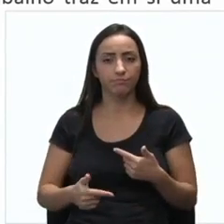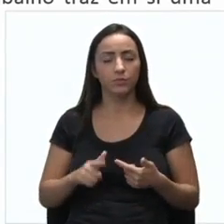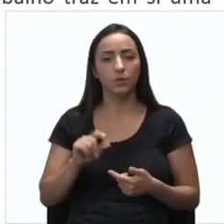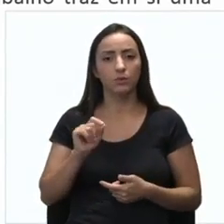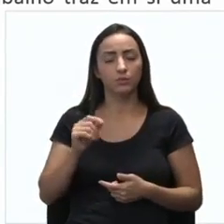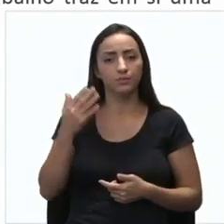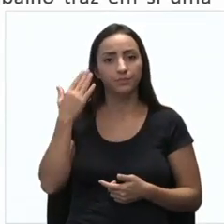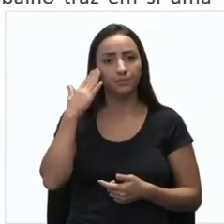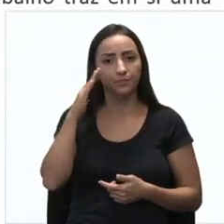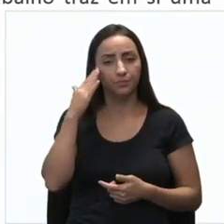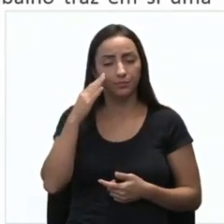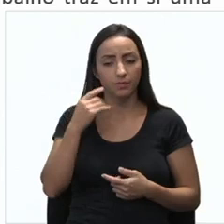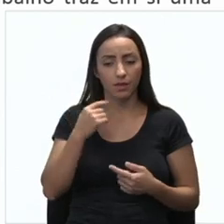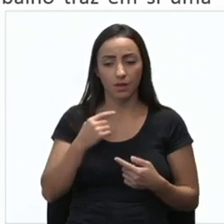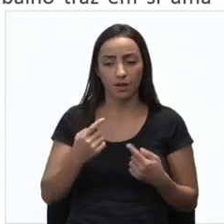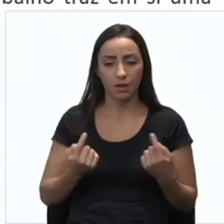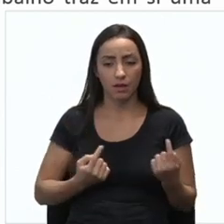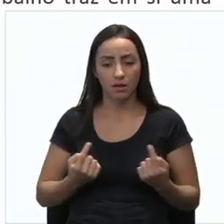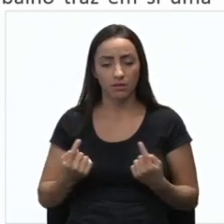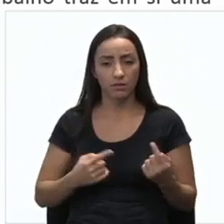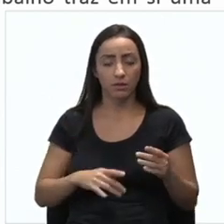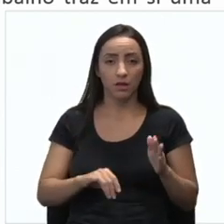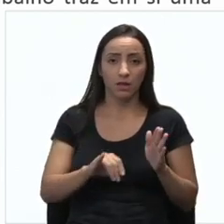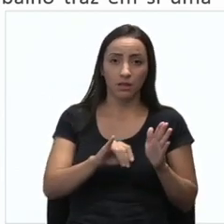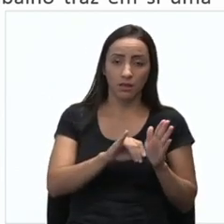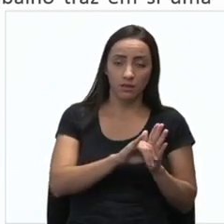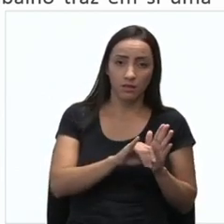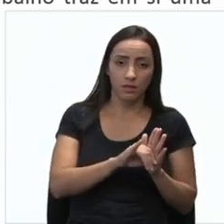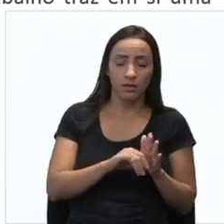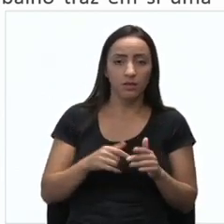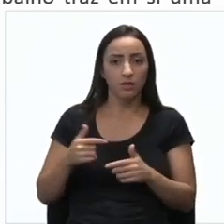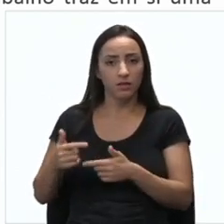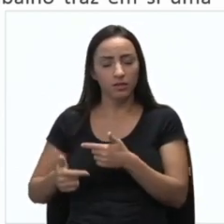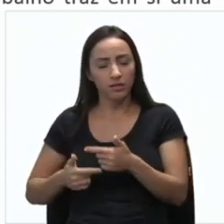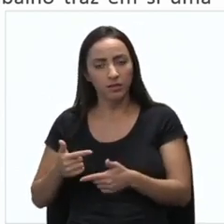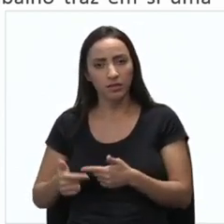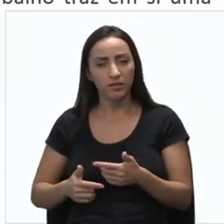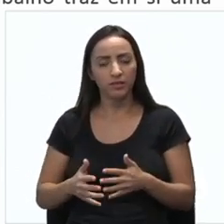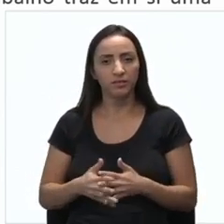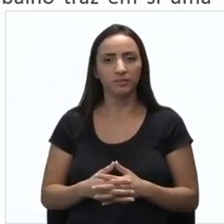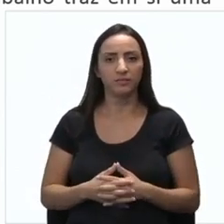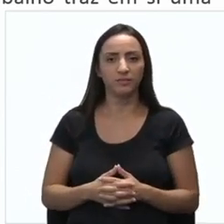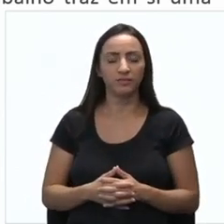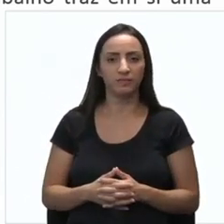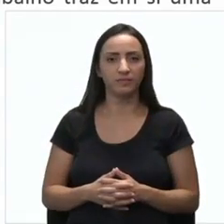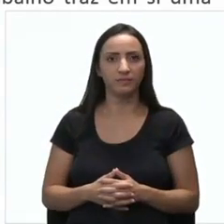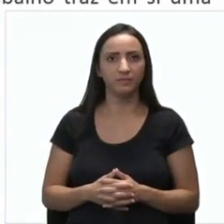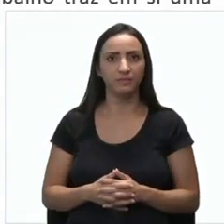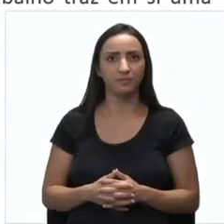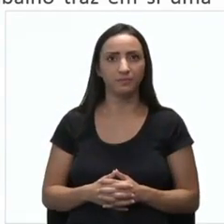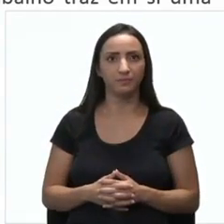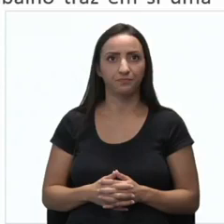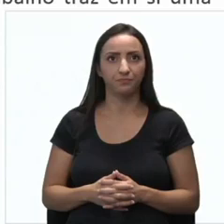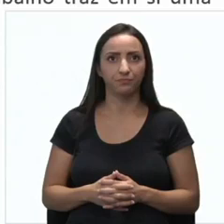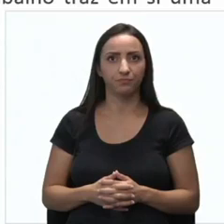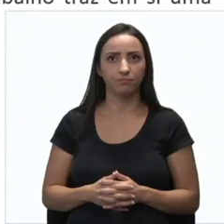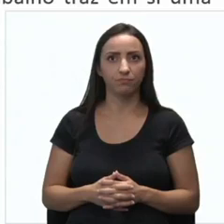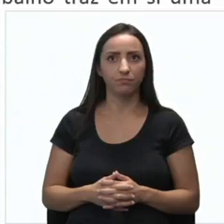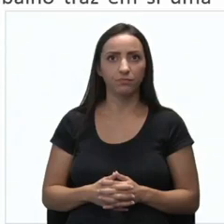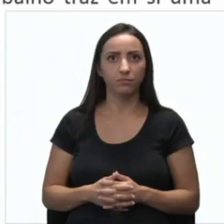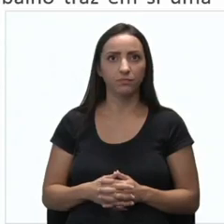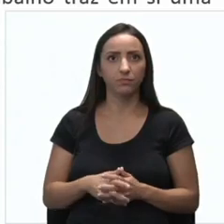compreender a relação entre identidade e trabalho, Para o CIAMPA, né, ele